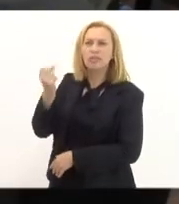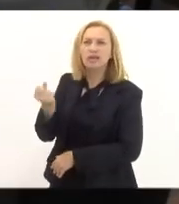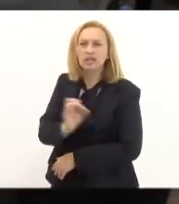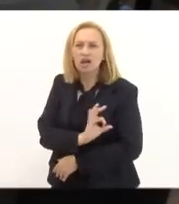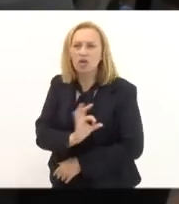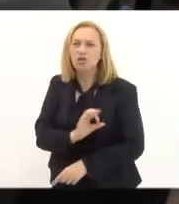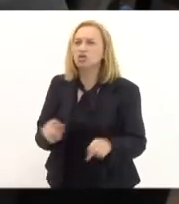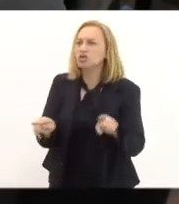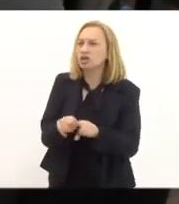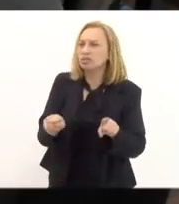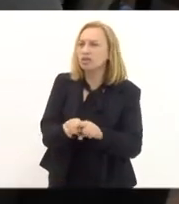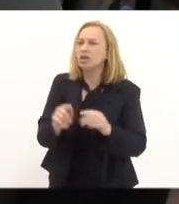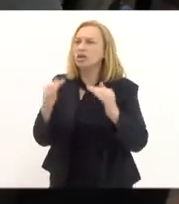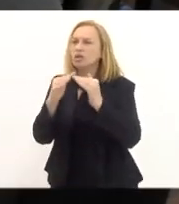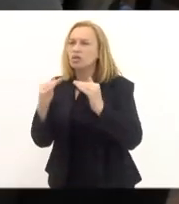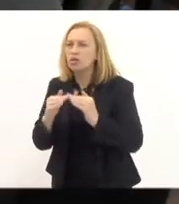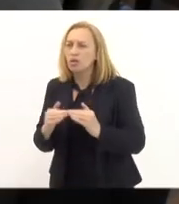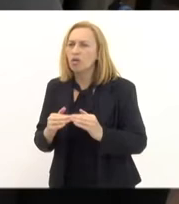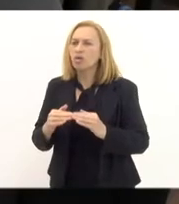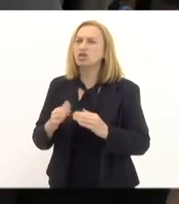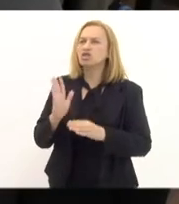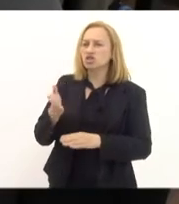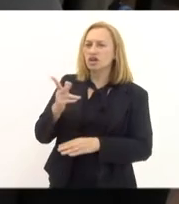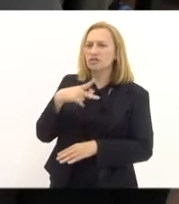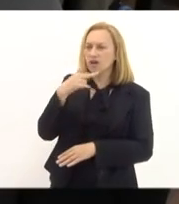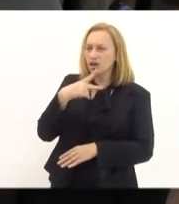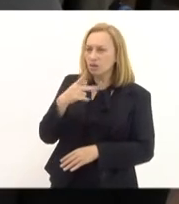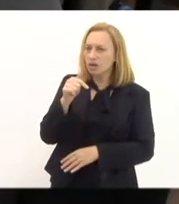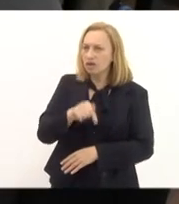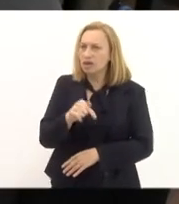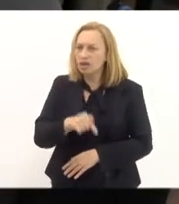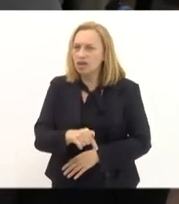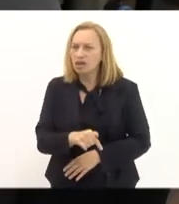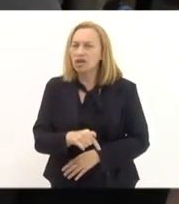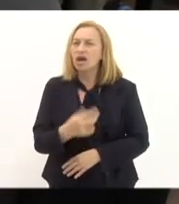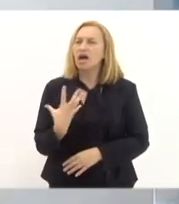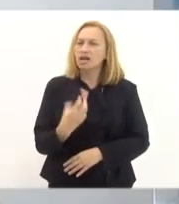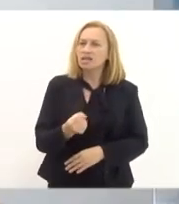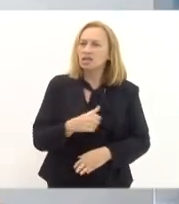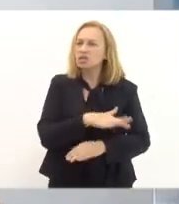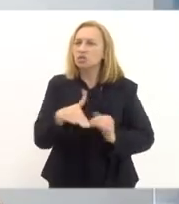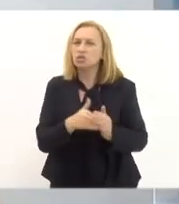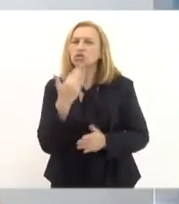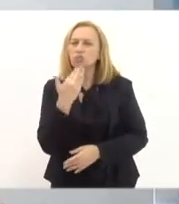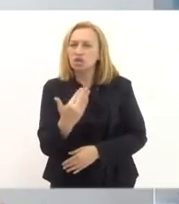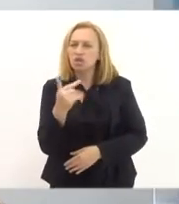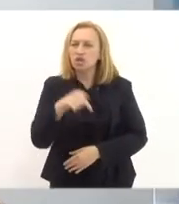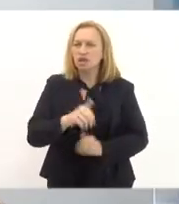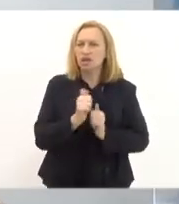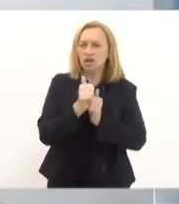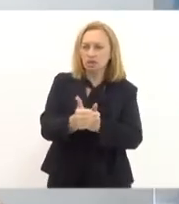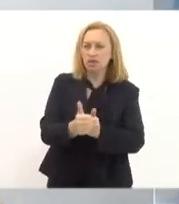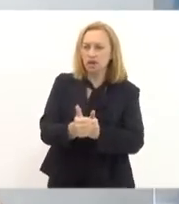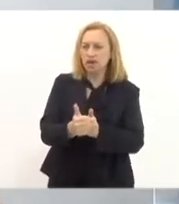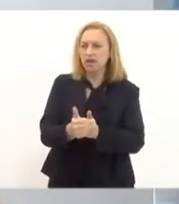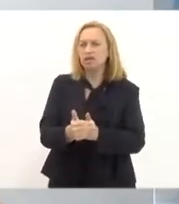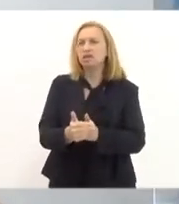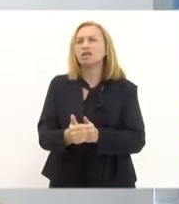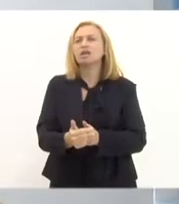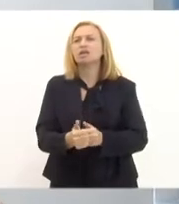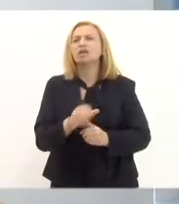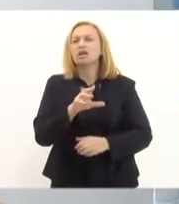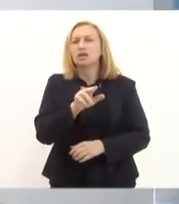antes de ela tinha outro compromisso ela colocou a posicionamento dela que a favorável todas as solicitações que foram encaminhadas por dizer mais